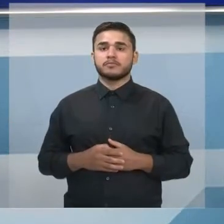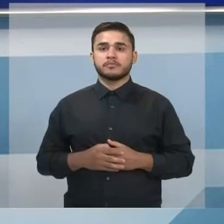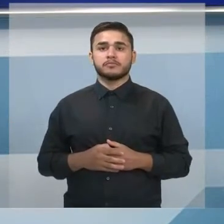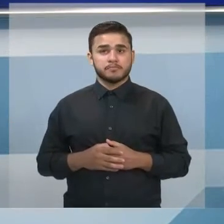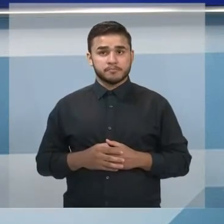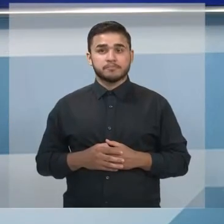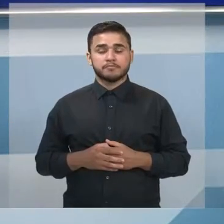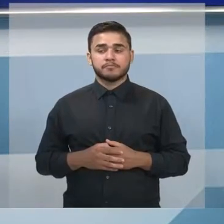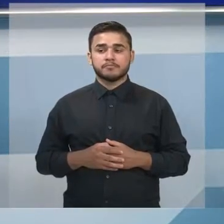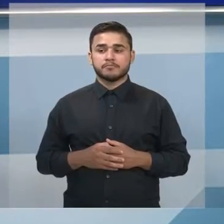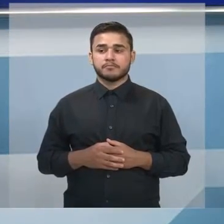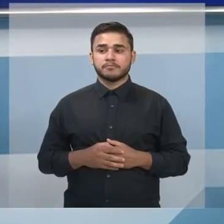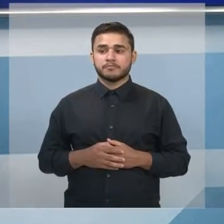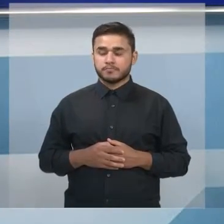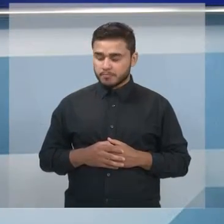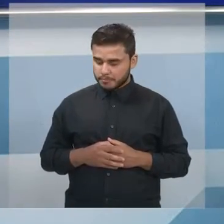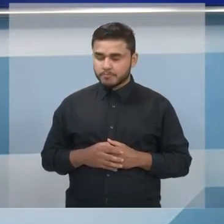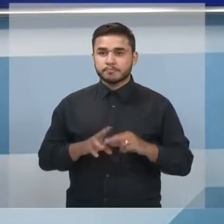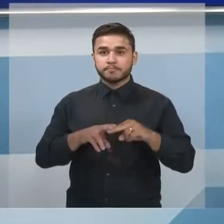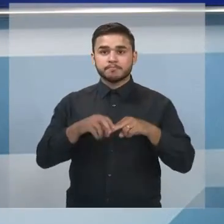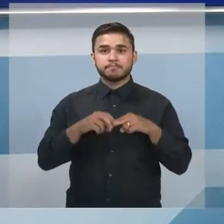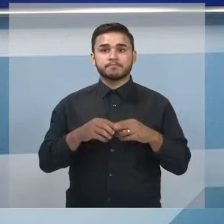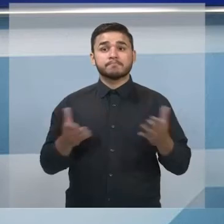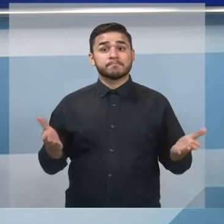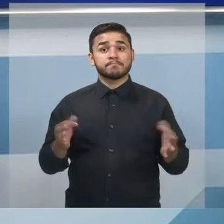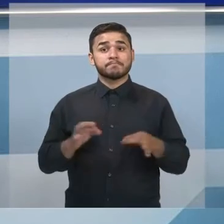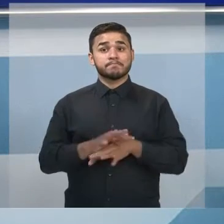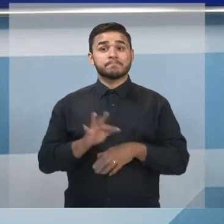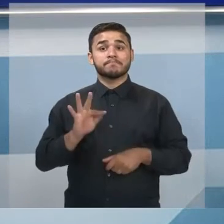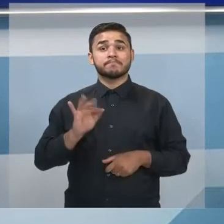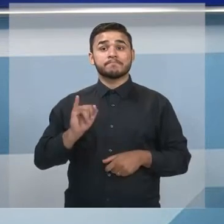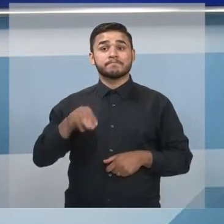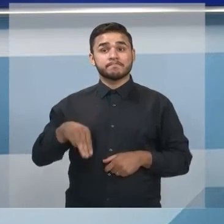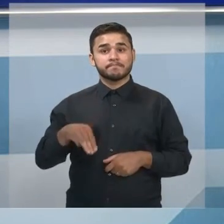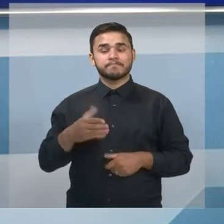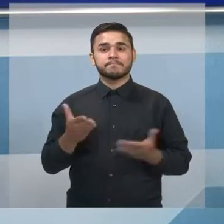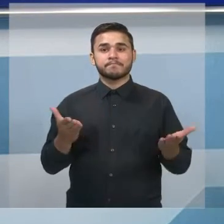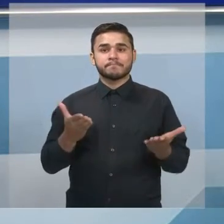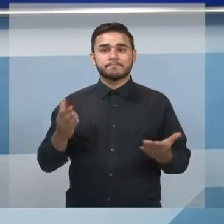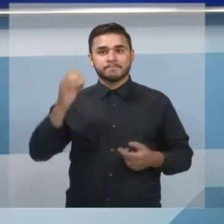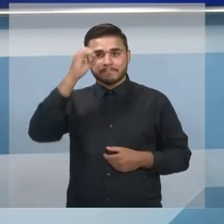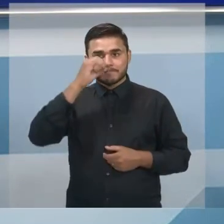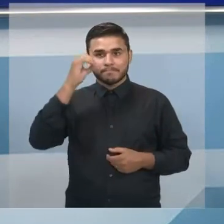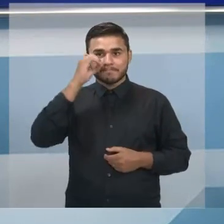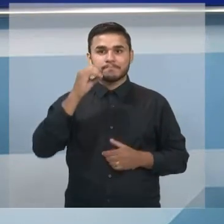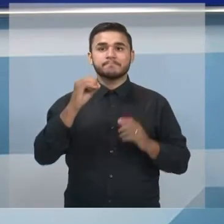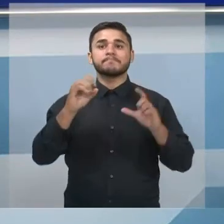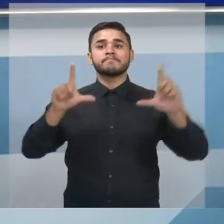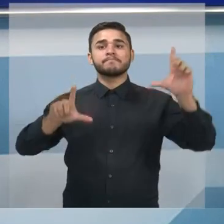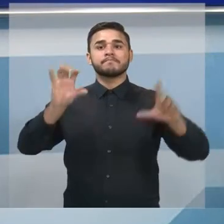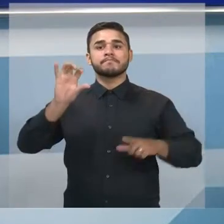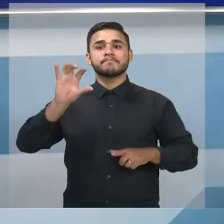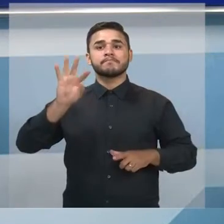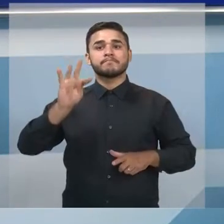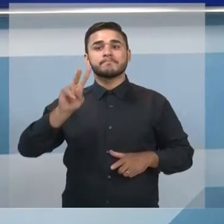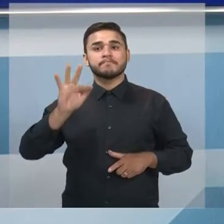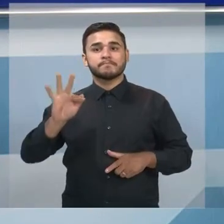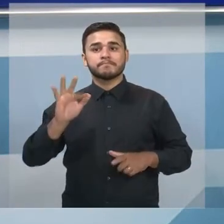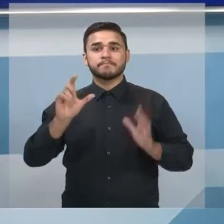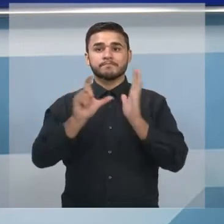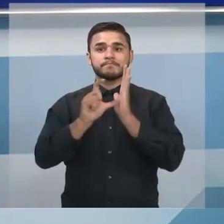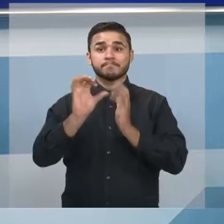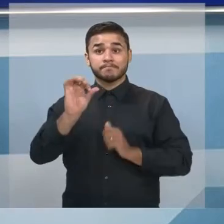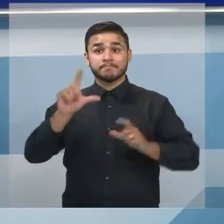aqui. Com essas colocações, finalizamos mais uma edição do programa Observatório pela TV Fortaleza, canal 6 da Multiplay 61.4